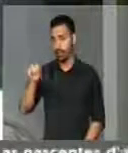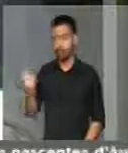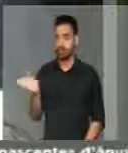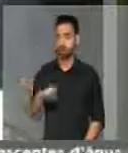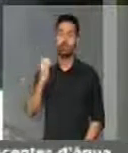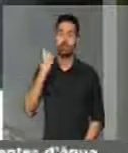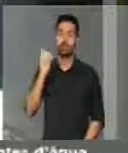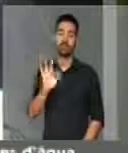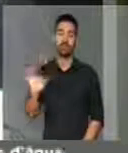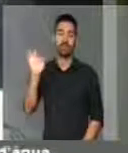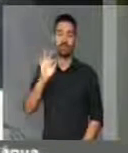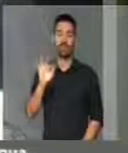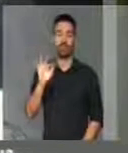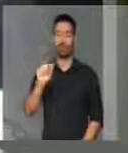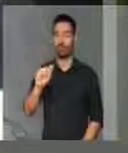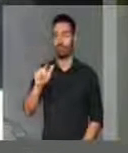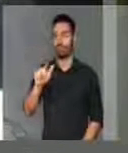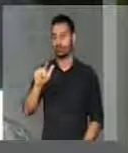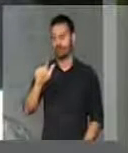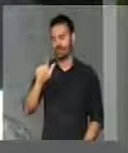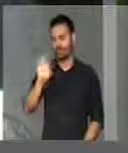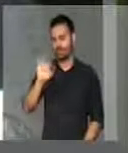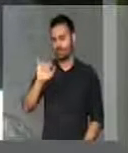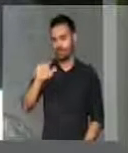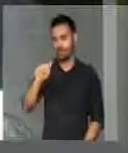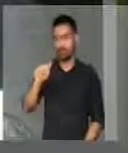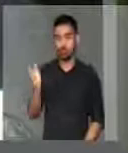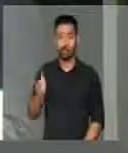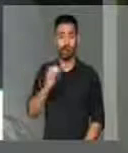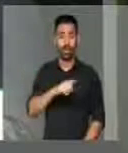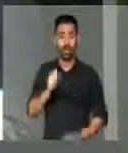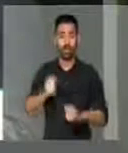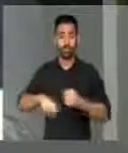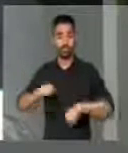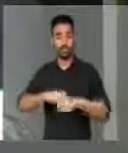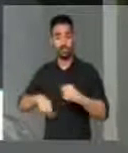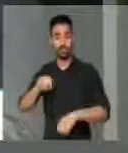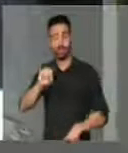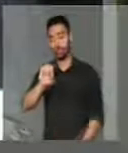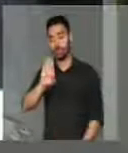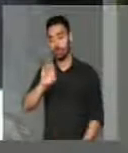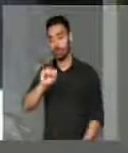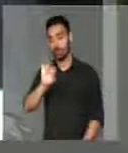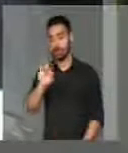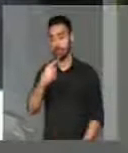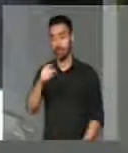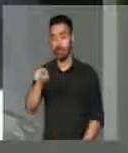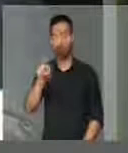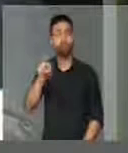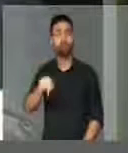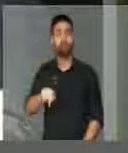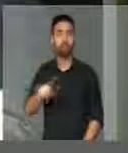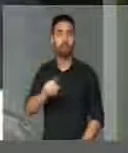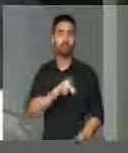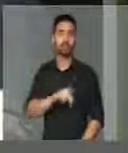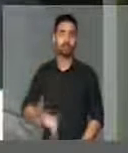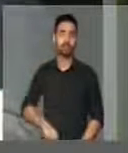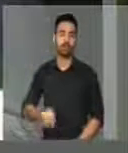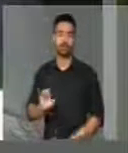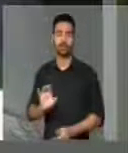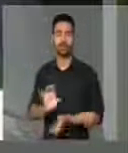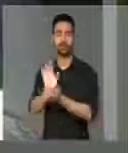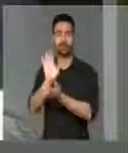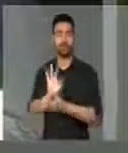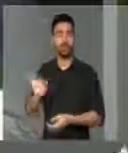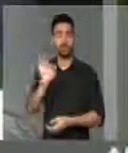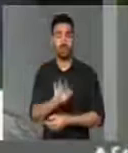federal Átila Lira, o administrador Sebastião Luiz de Mello, presidente do Conselho da Federal